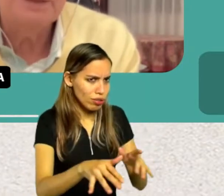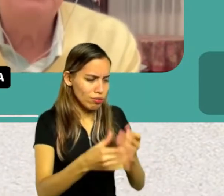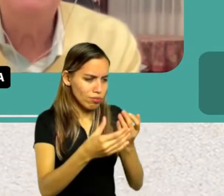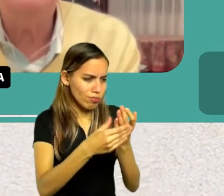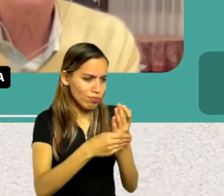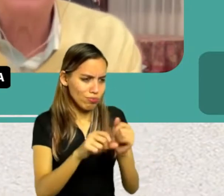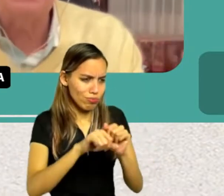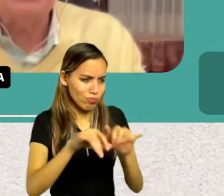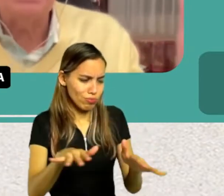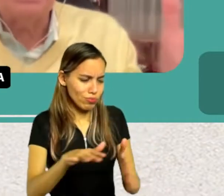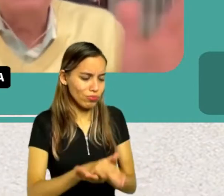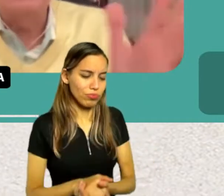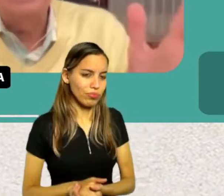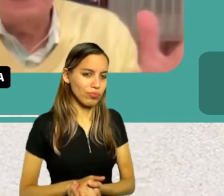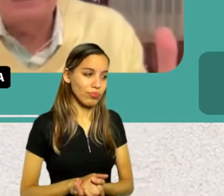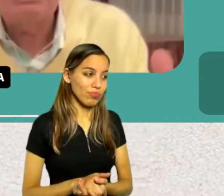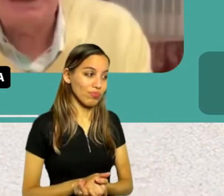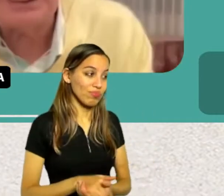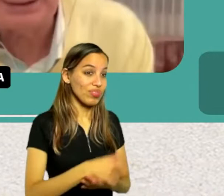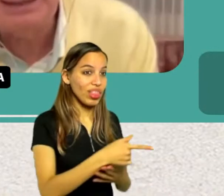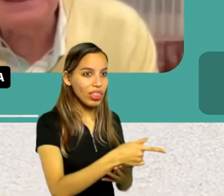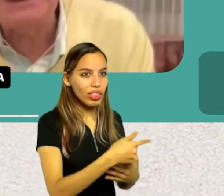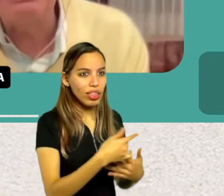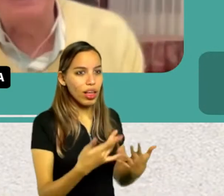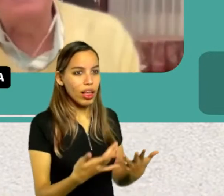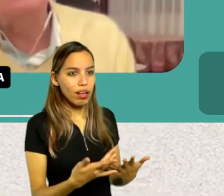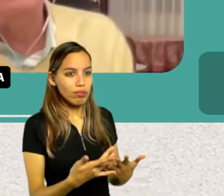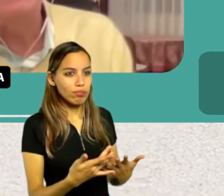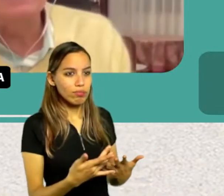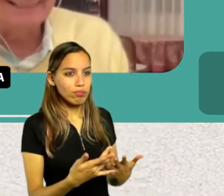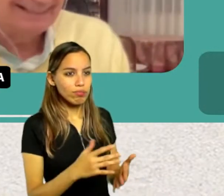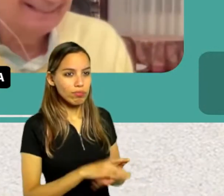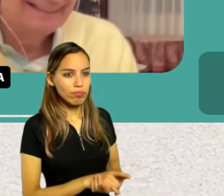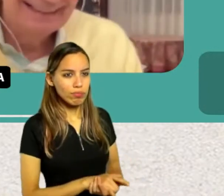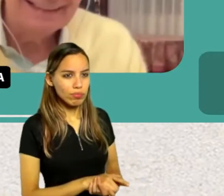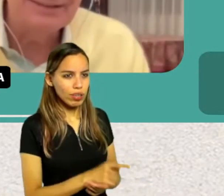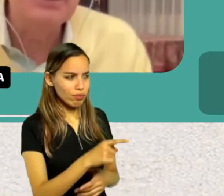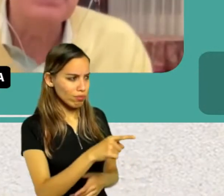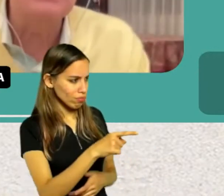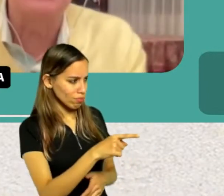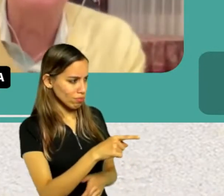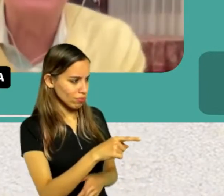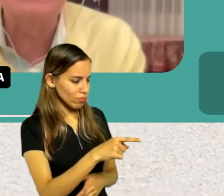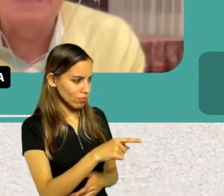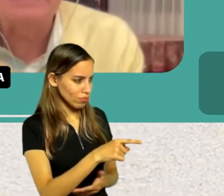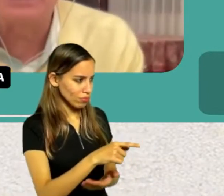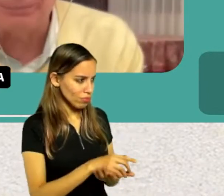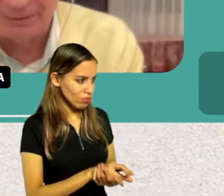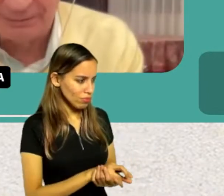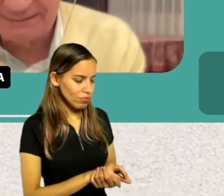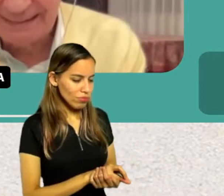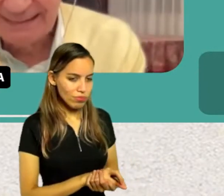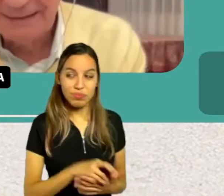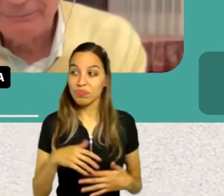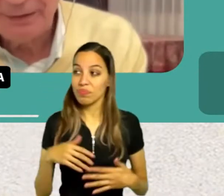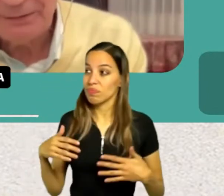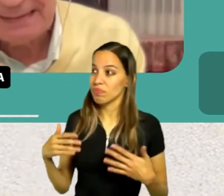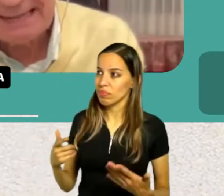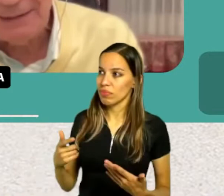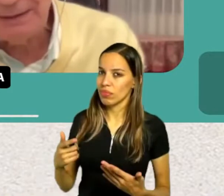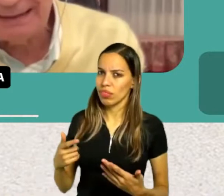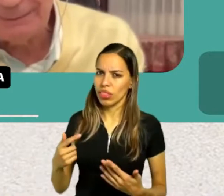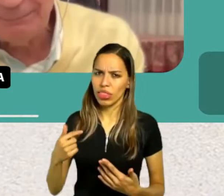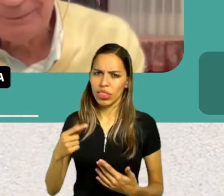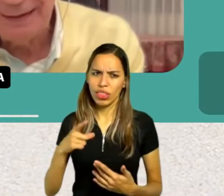Olha, na estante, vocês param realmente em pé. A qualidade é que é o problema.